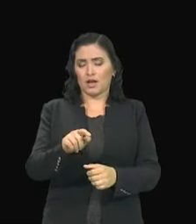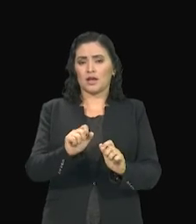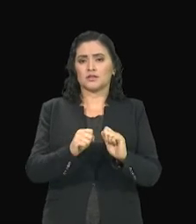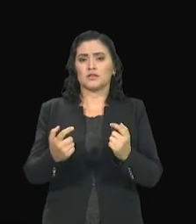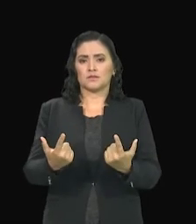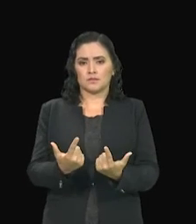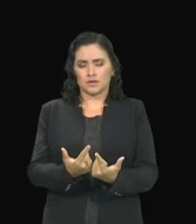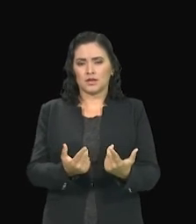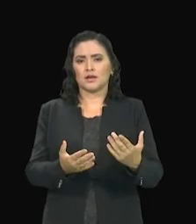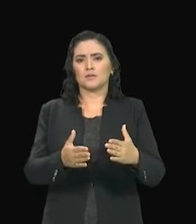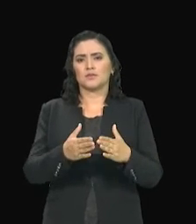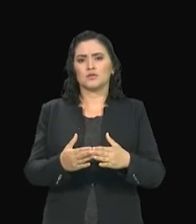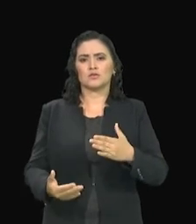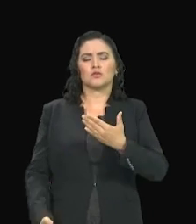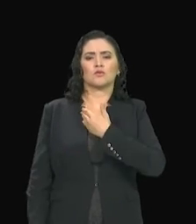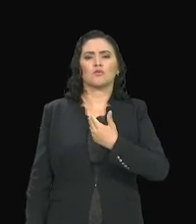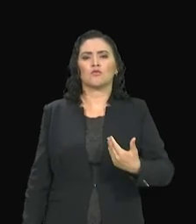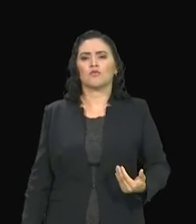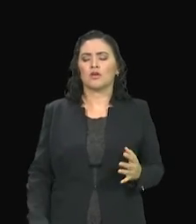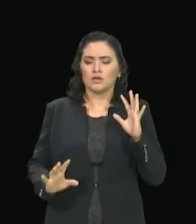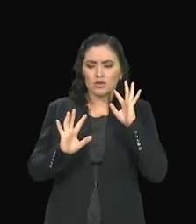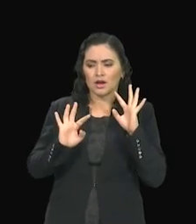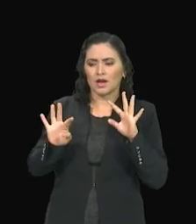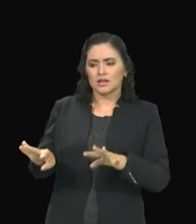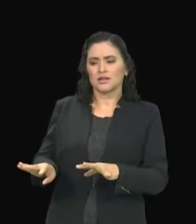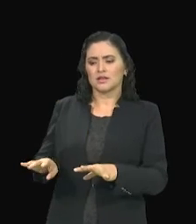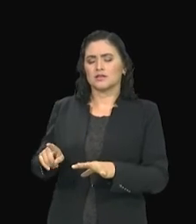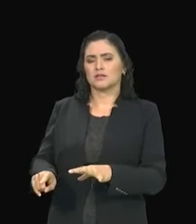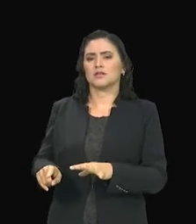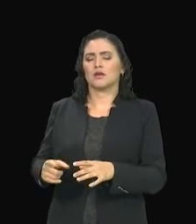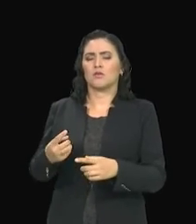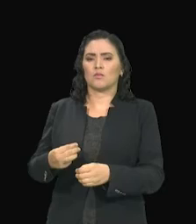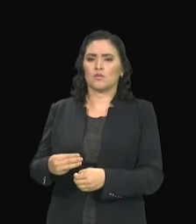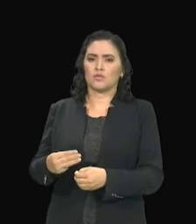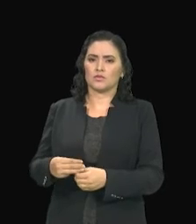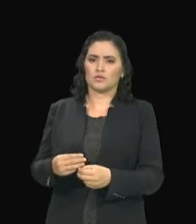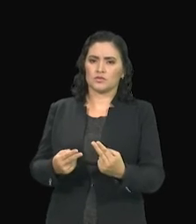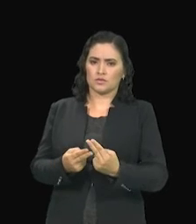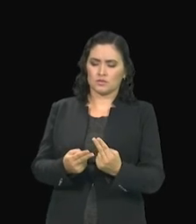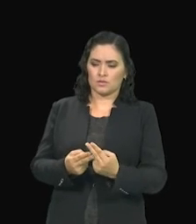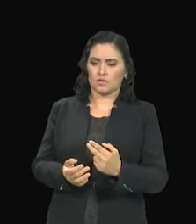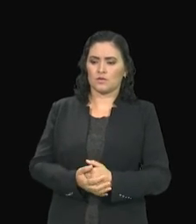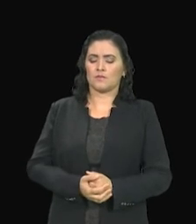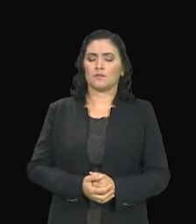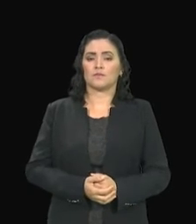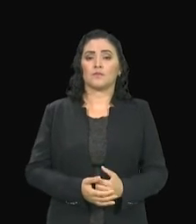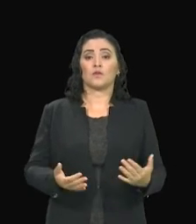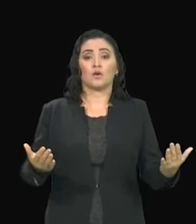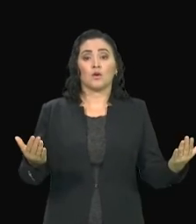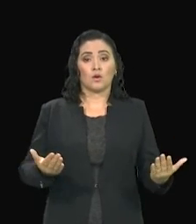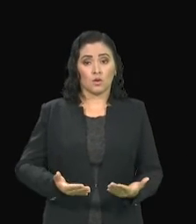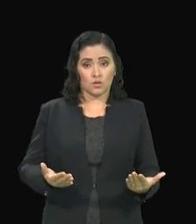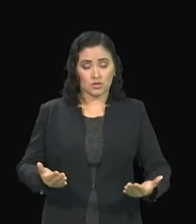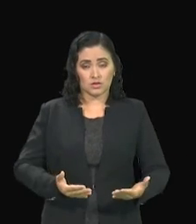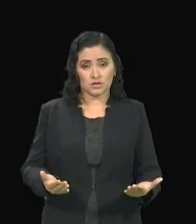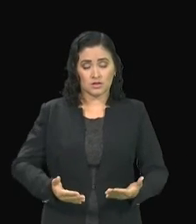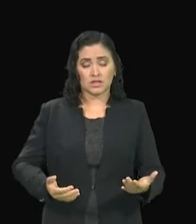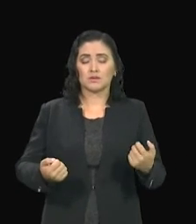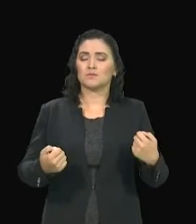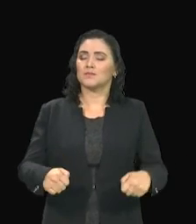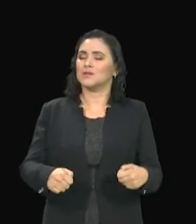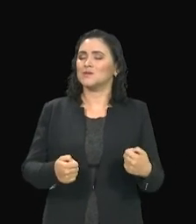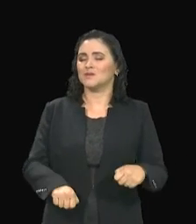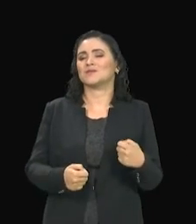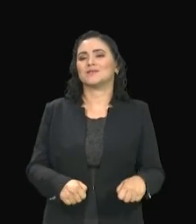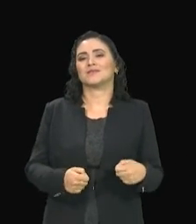Timon. Hoje, os estoques de sangue do Brasil inteiro, eles precisam permanentemente estarem abastecidos